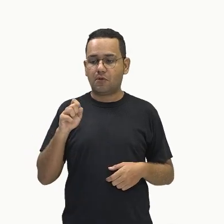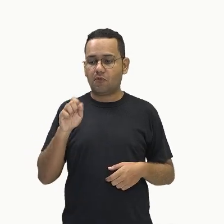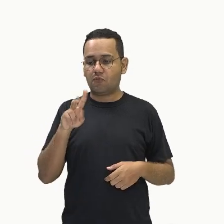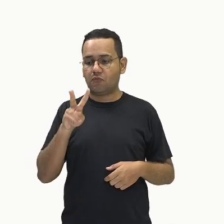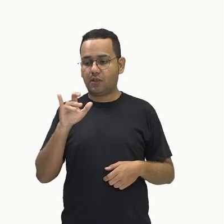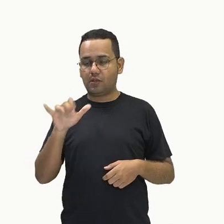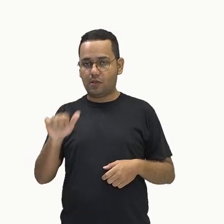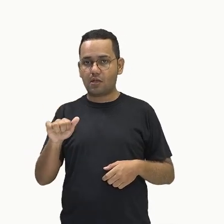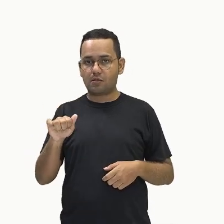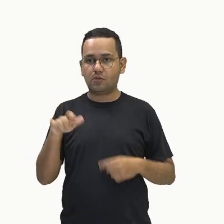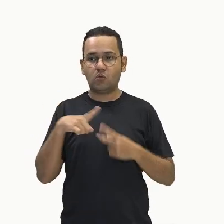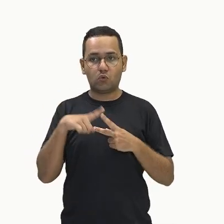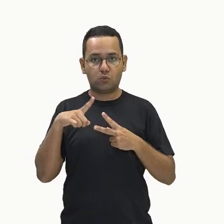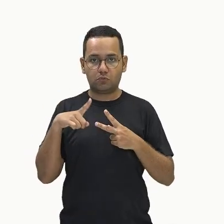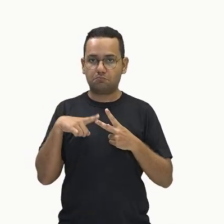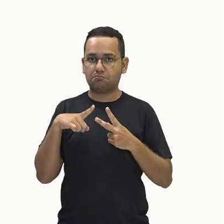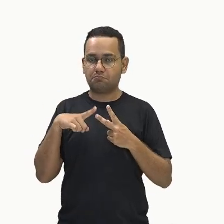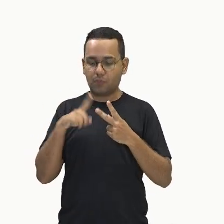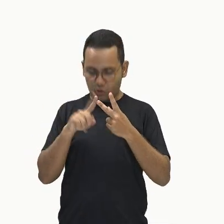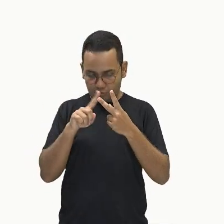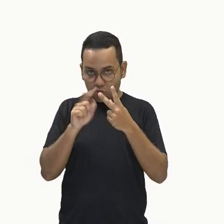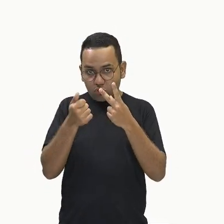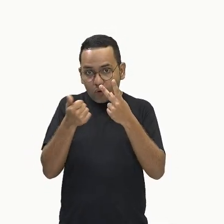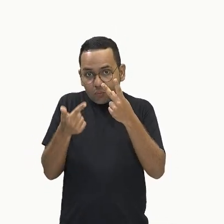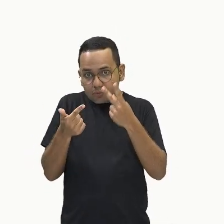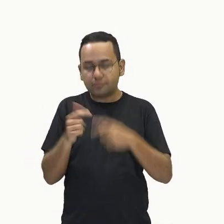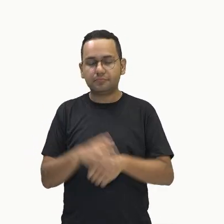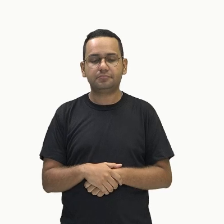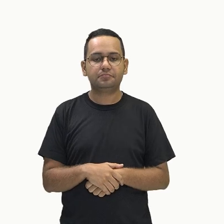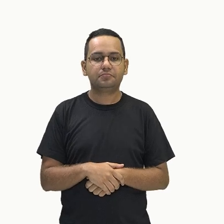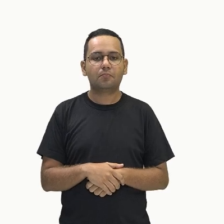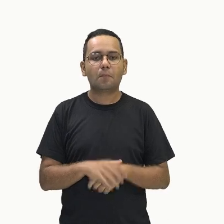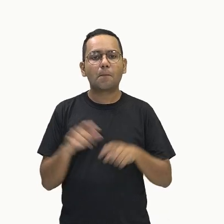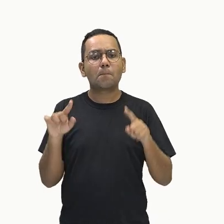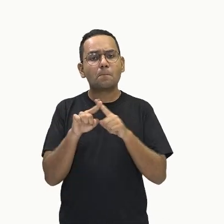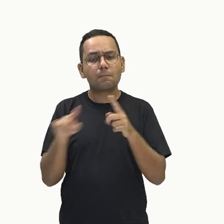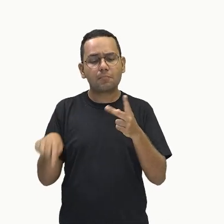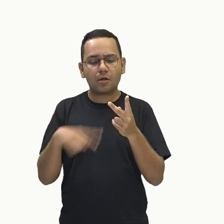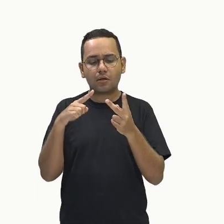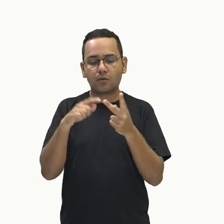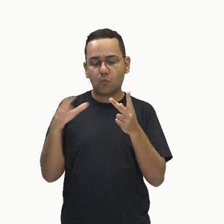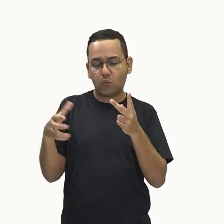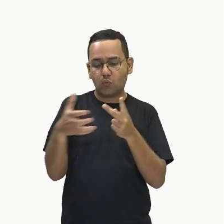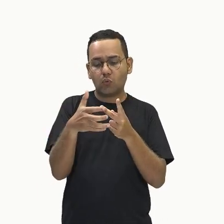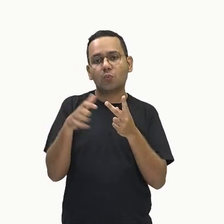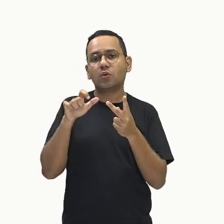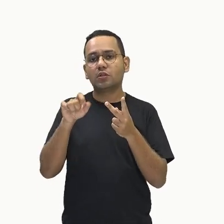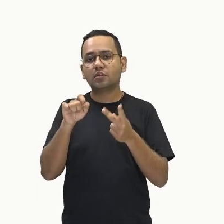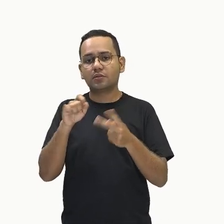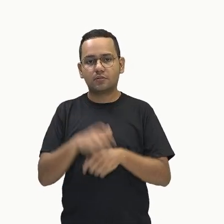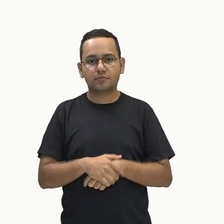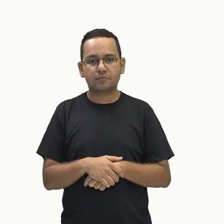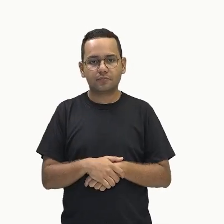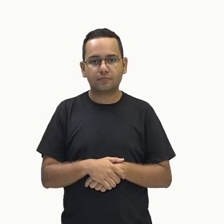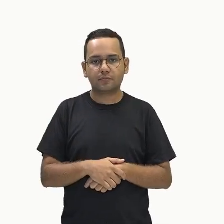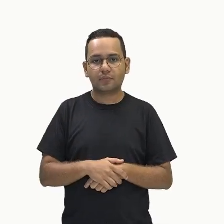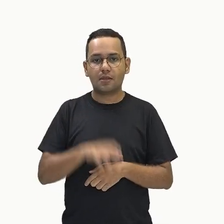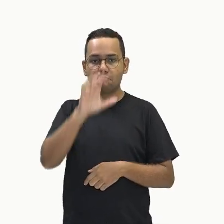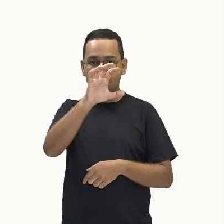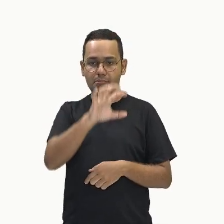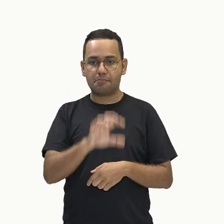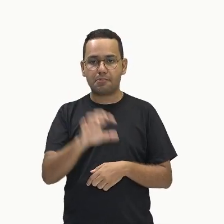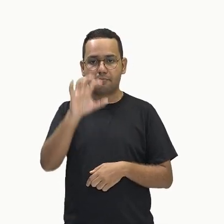quadril, certo? Então, o nosso esqueleto apendicular, ele é dividido desta